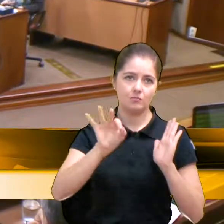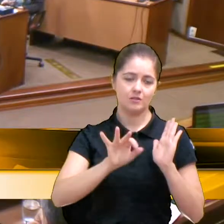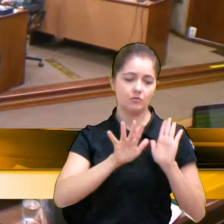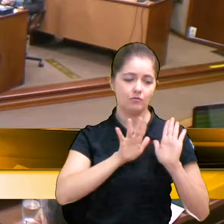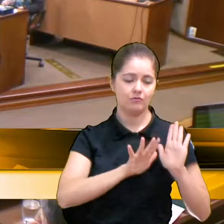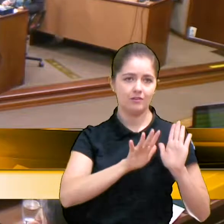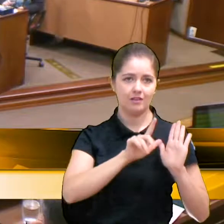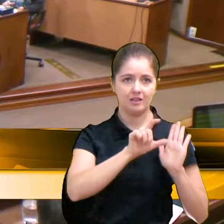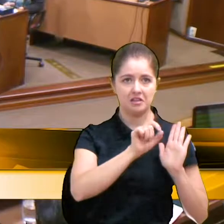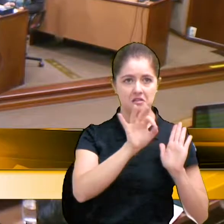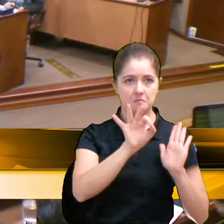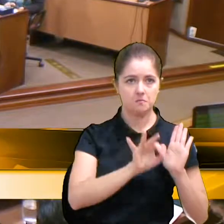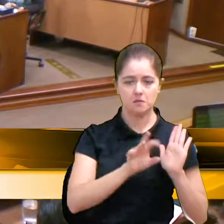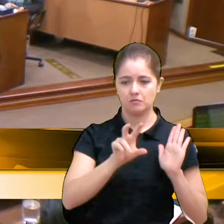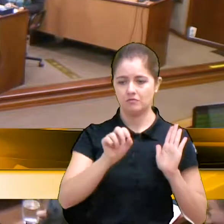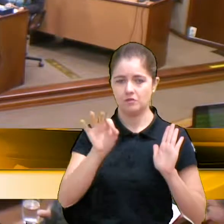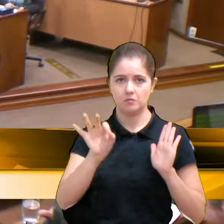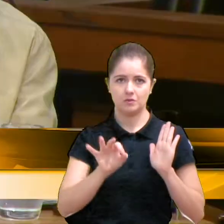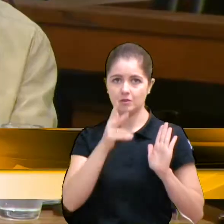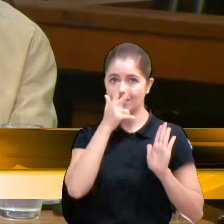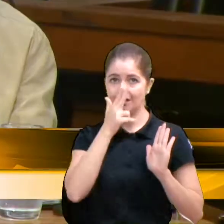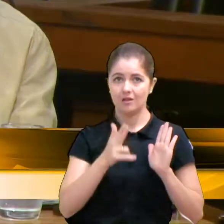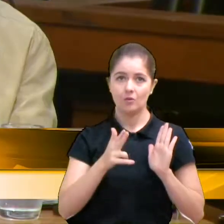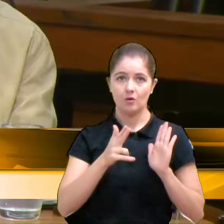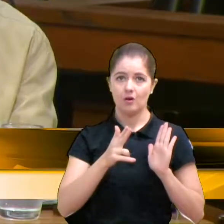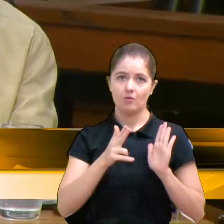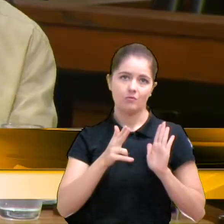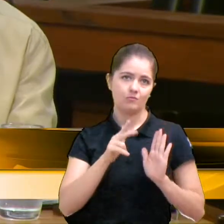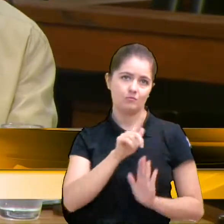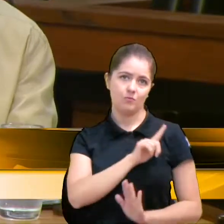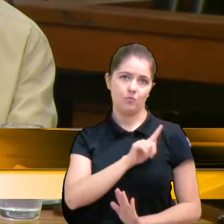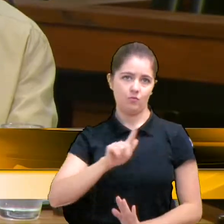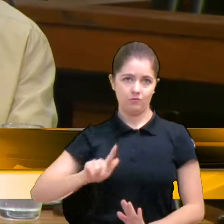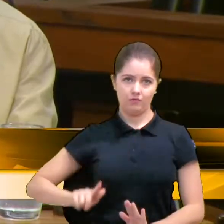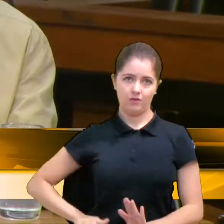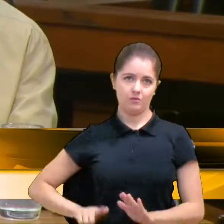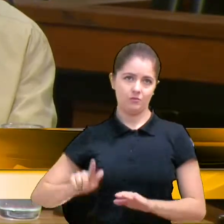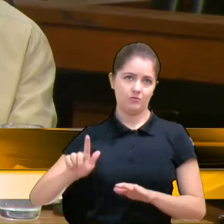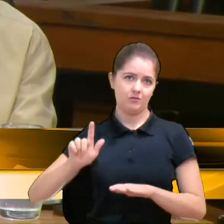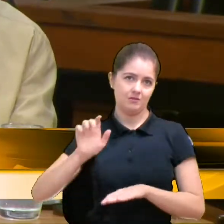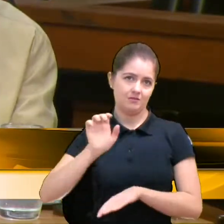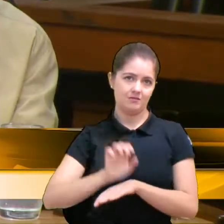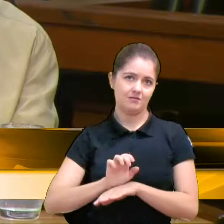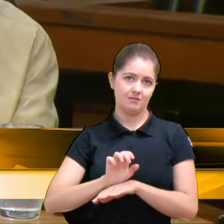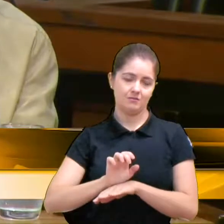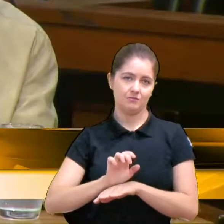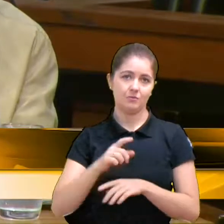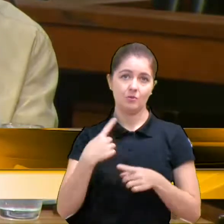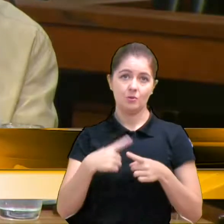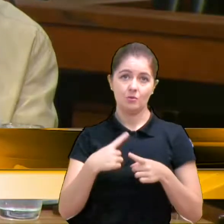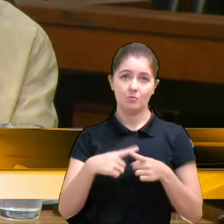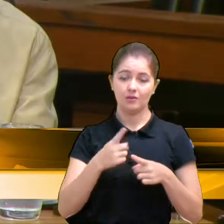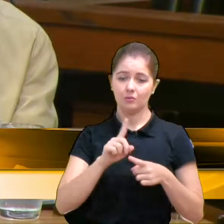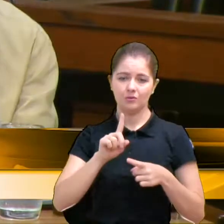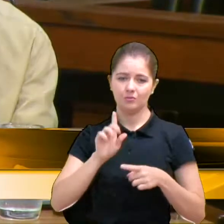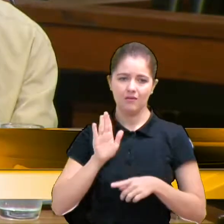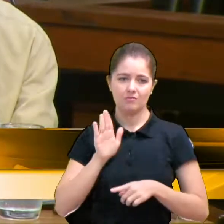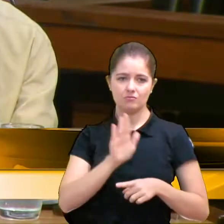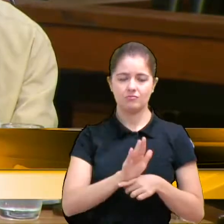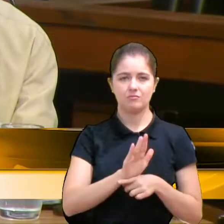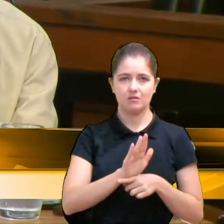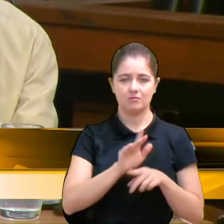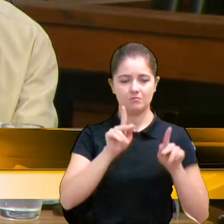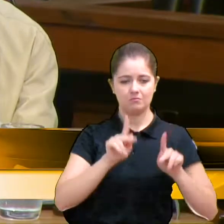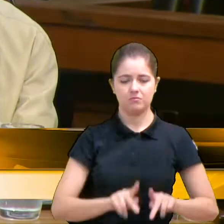o governo do Estado, que daí tu não vai justificar jamais que tu está dando algum favorecimento a quem está